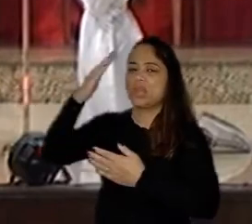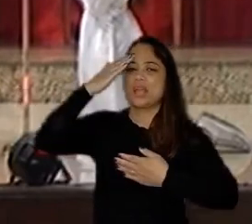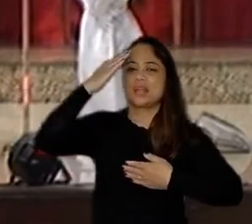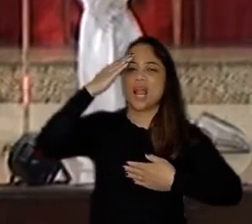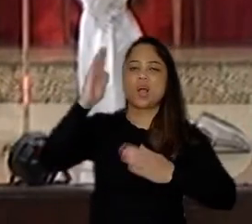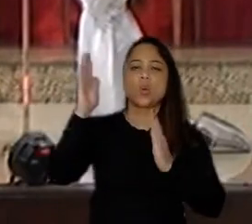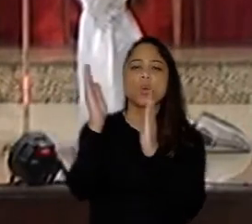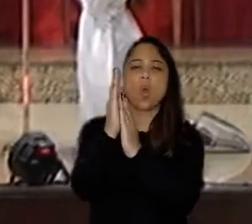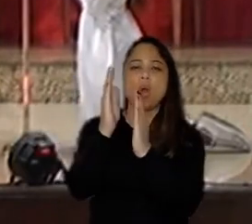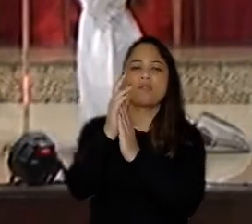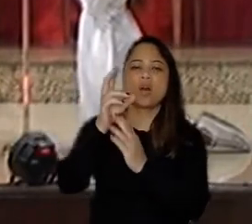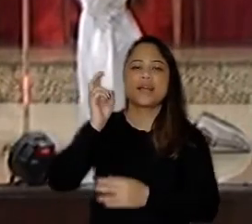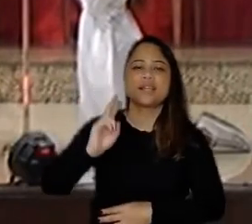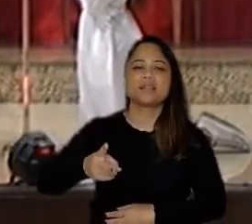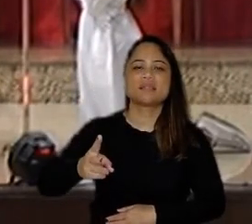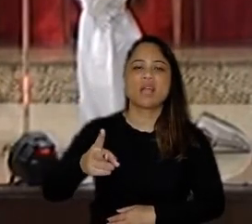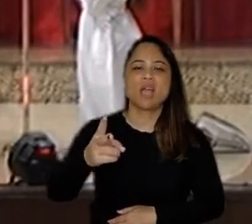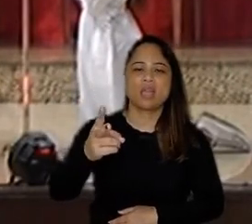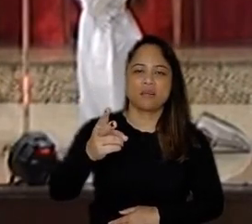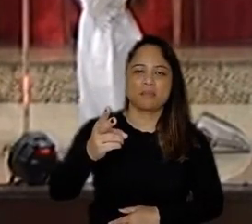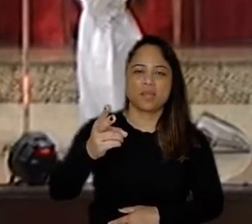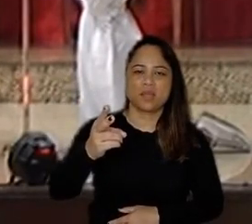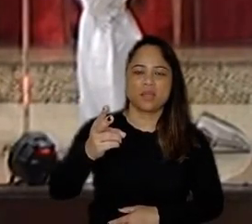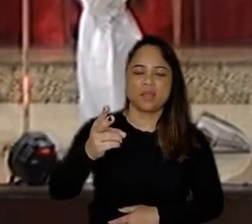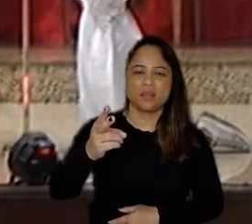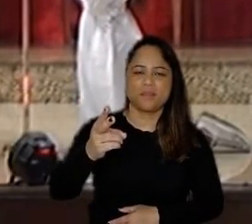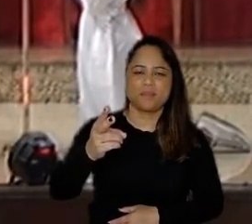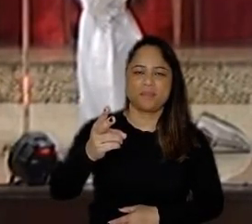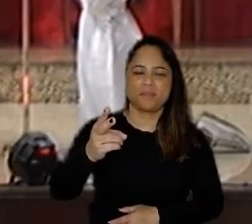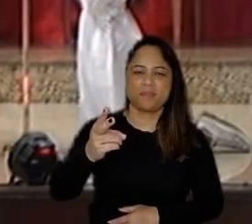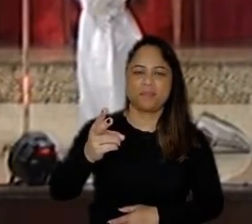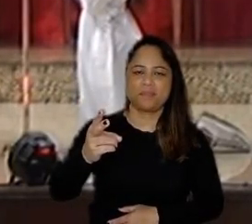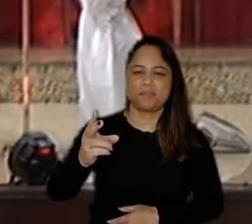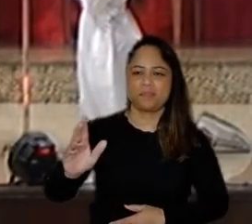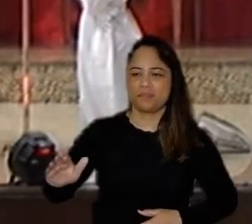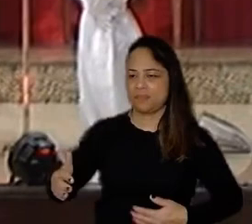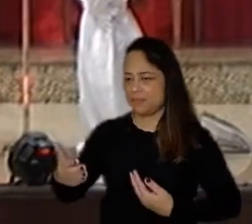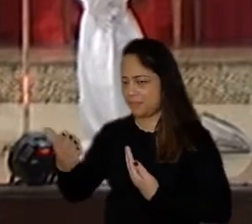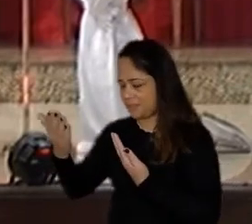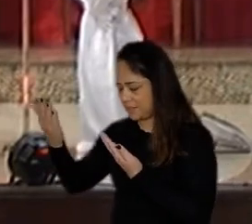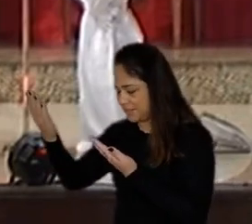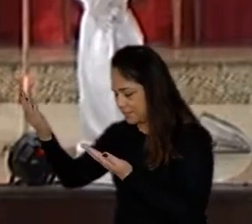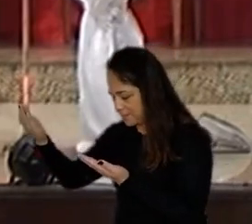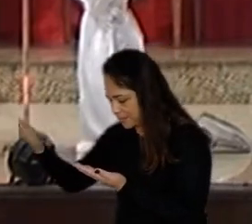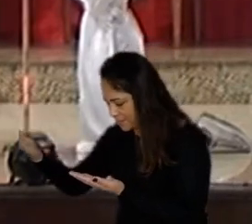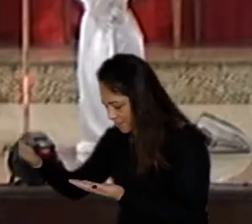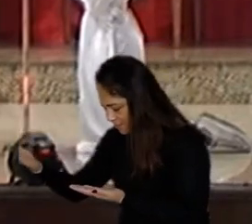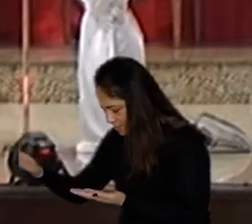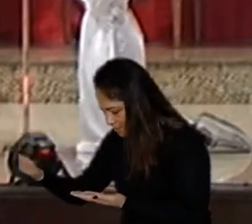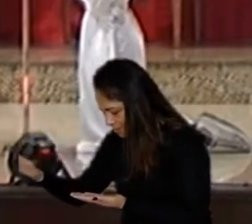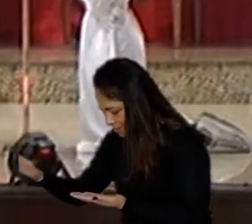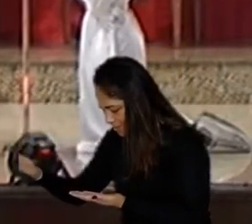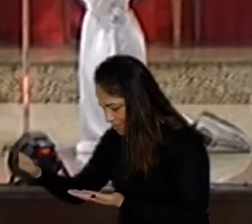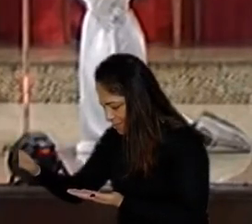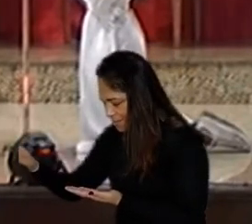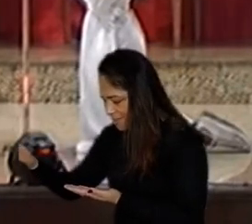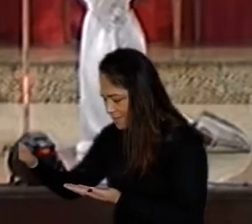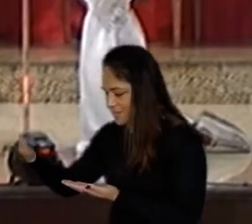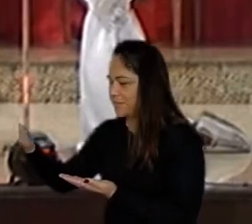Sacramento. Graças e louvores se dê a todo momento ao